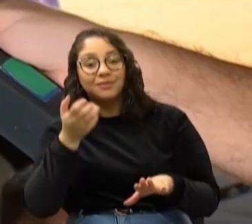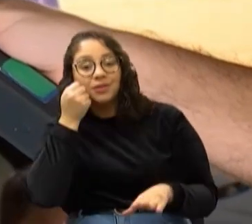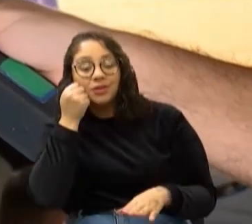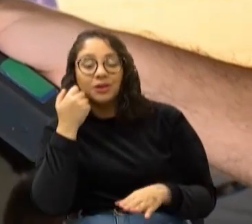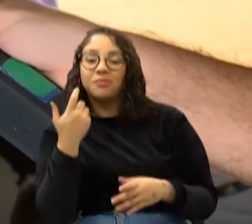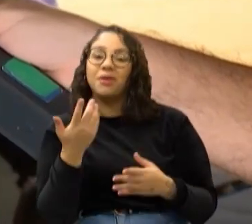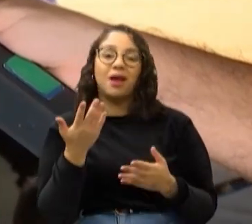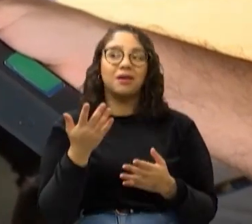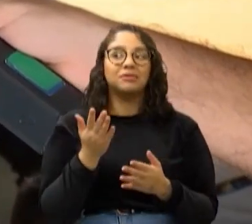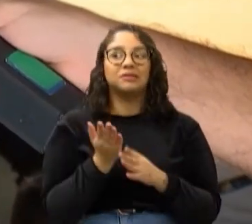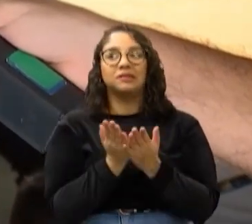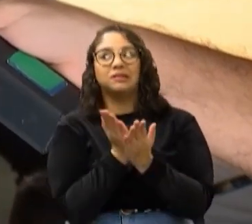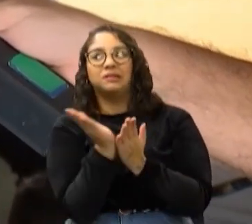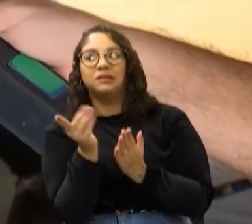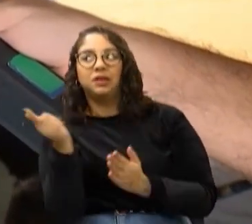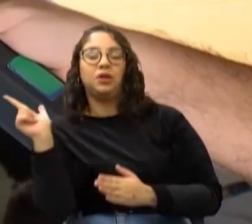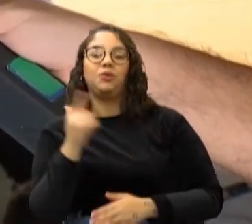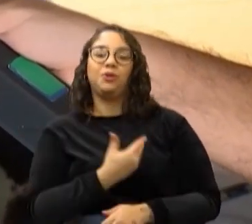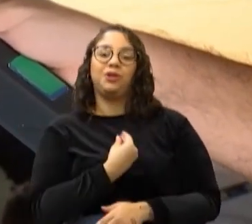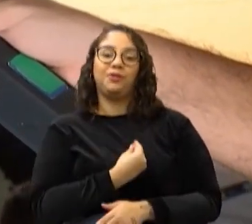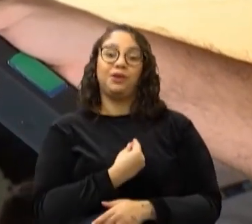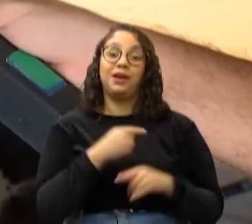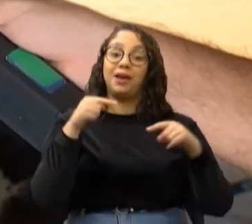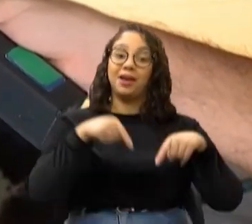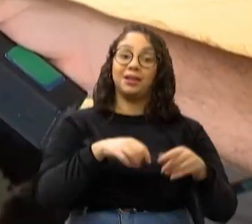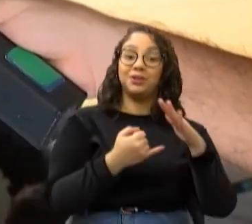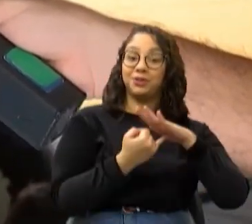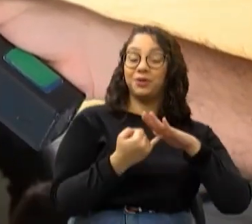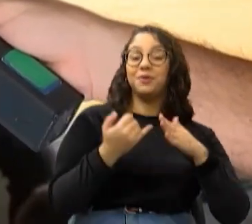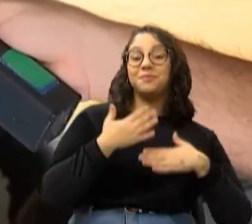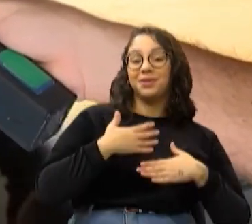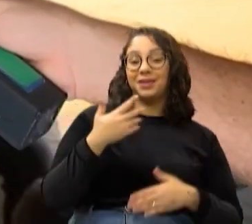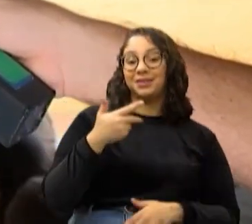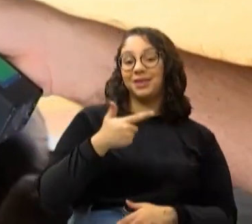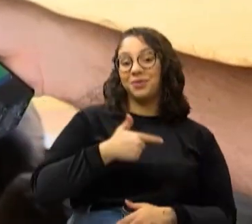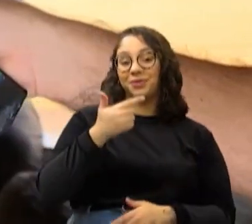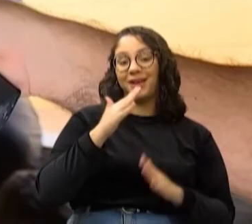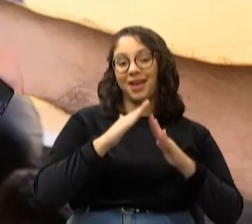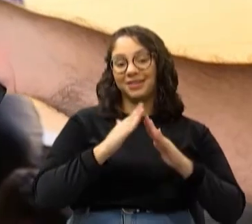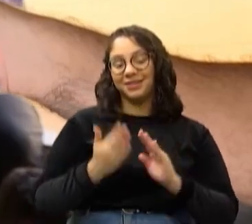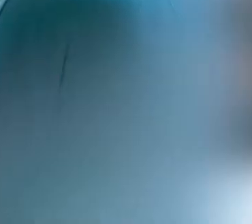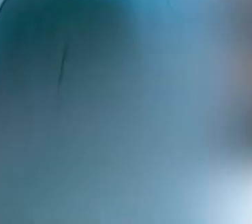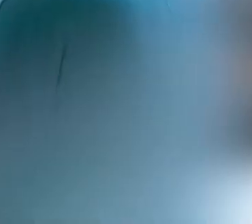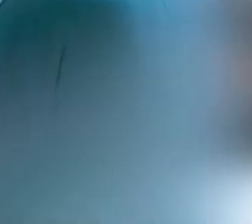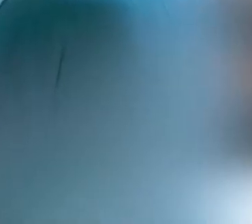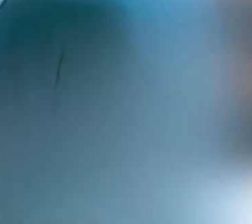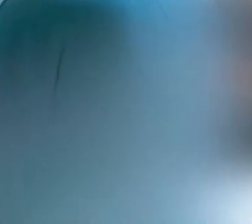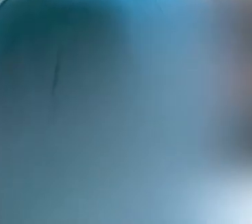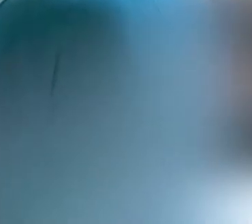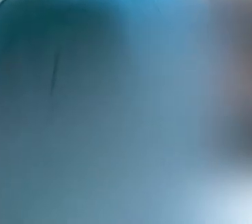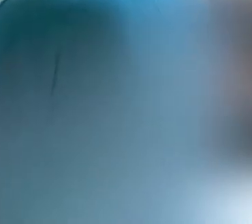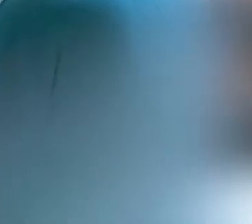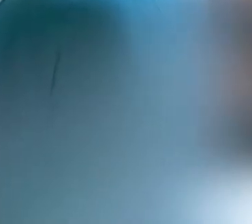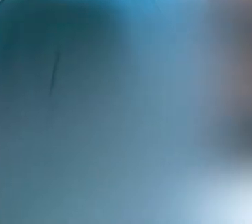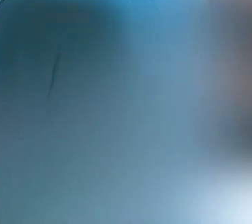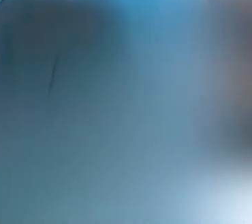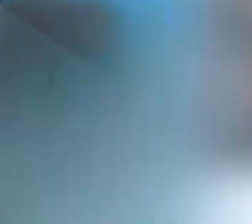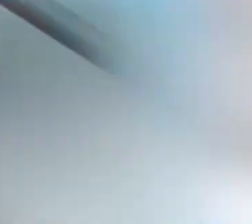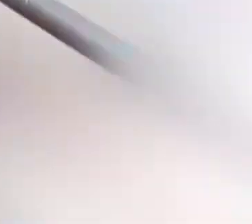acolhe as crianças que precisam, né, para não acabar em outras vidas. O CEPROM é tudo, é minha segunda casa também.